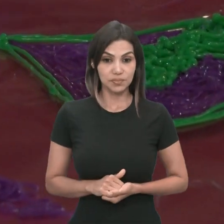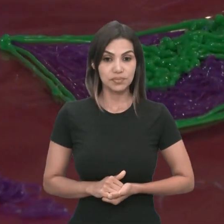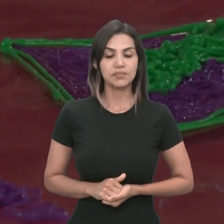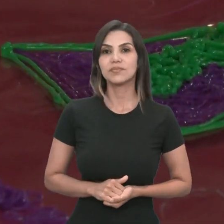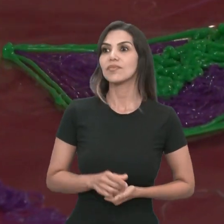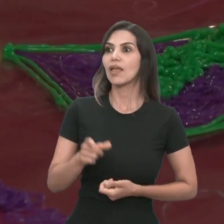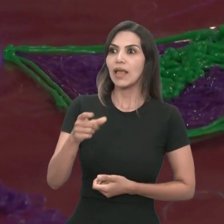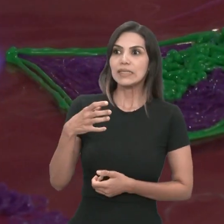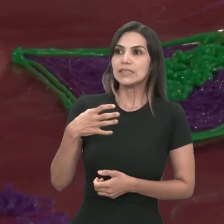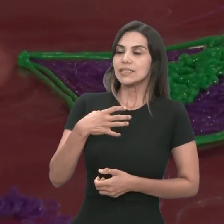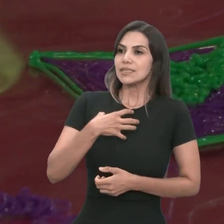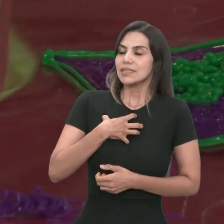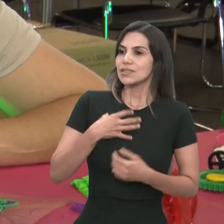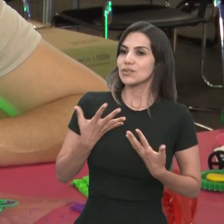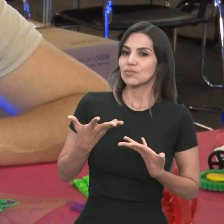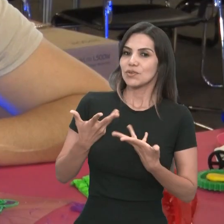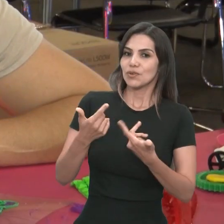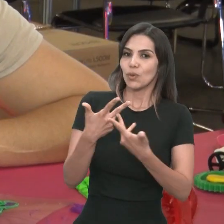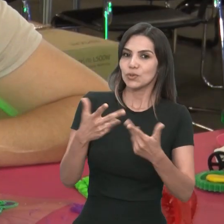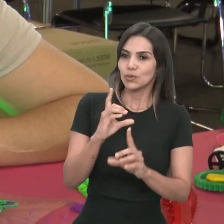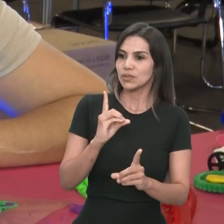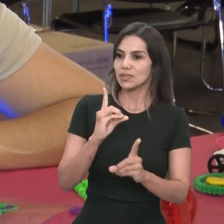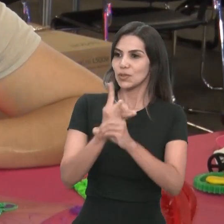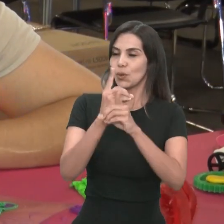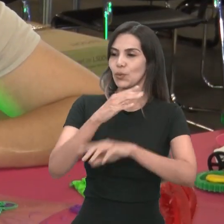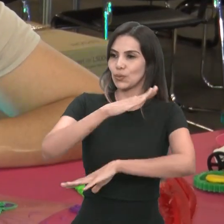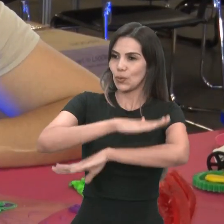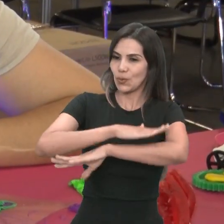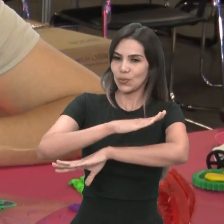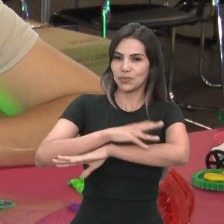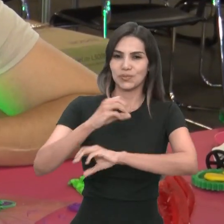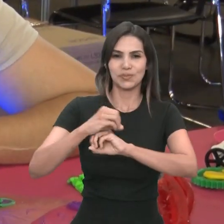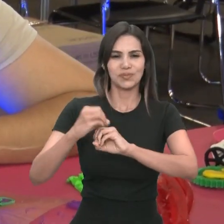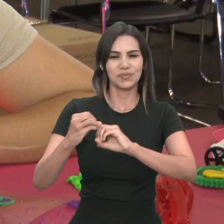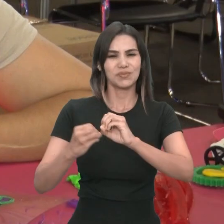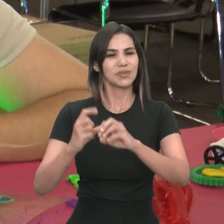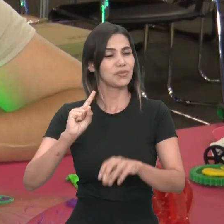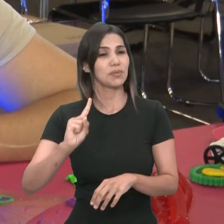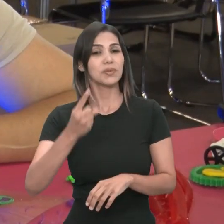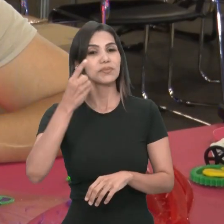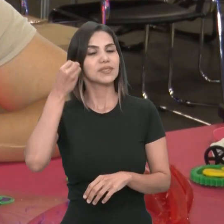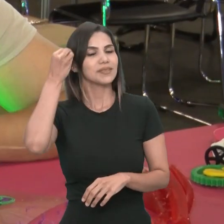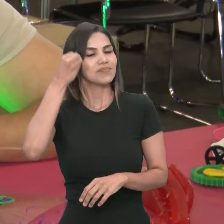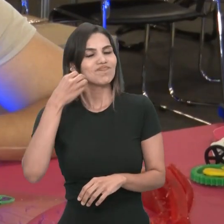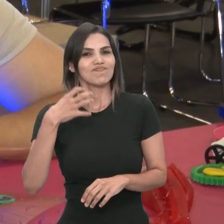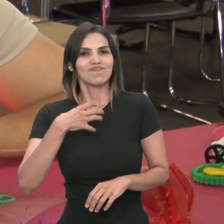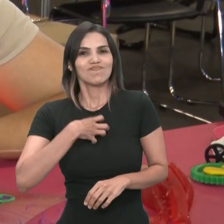nas bancadas da UFG. É a minha primeira experiência e é muito inovador, né?